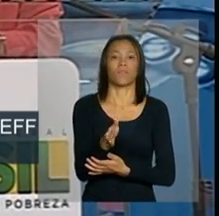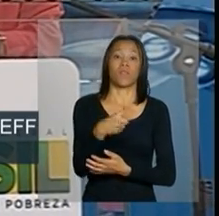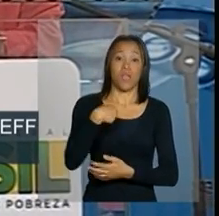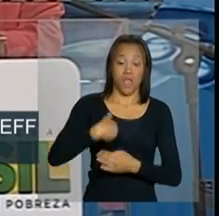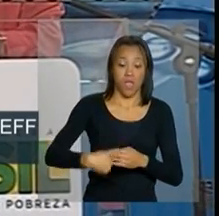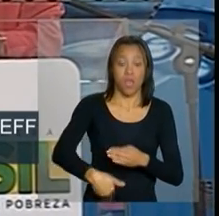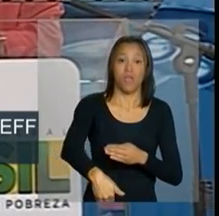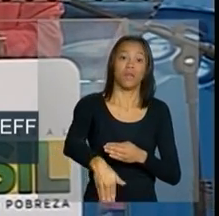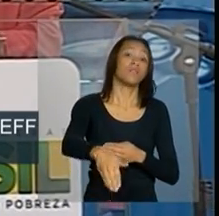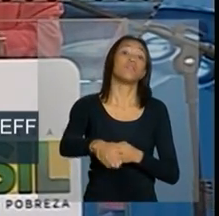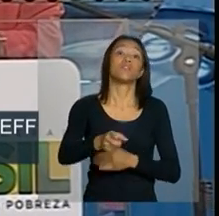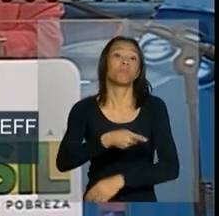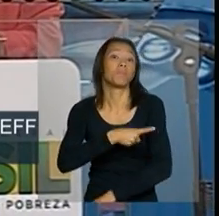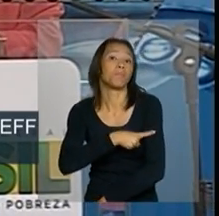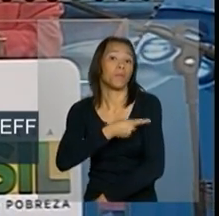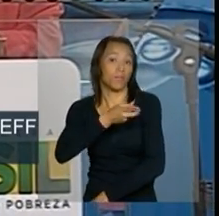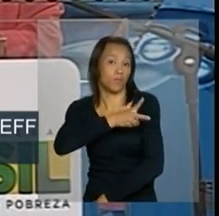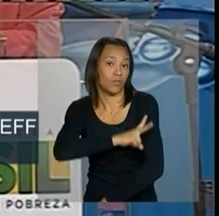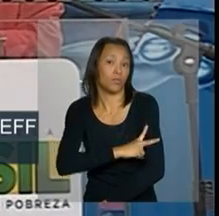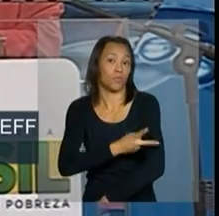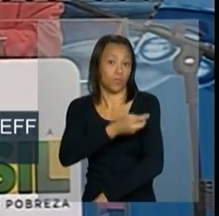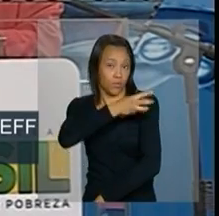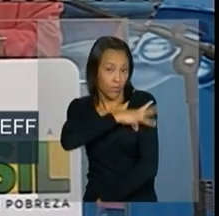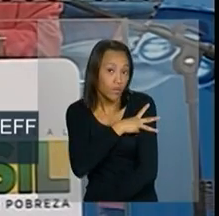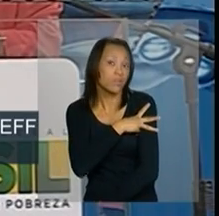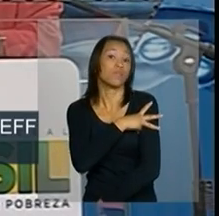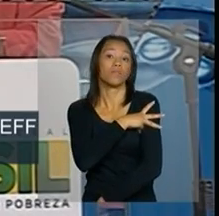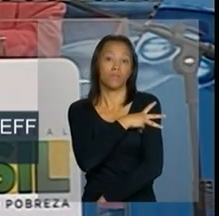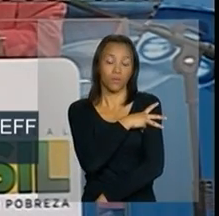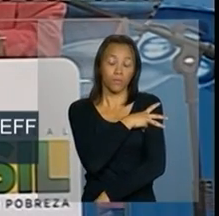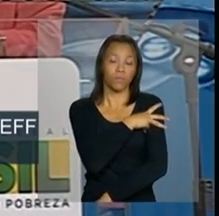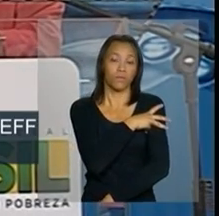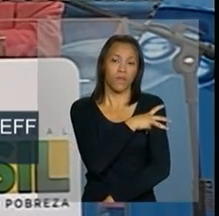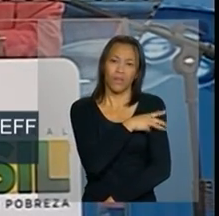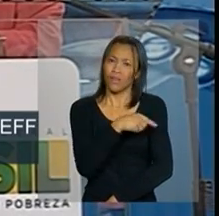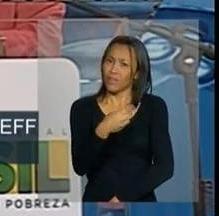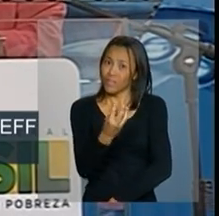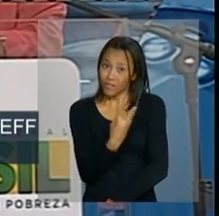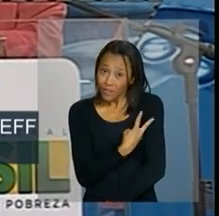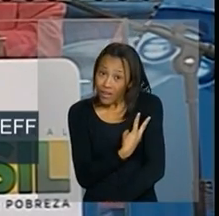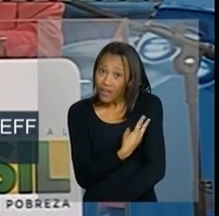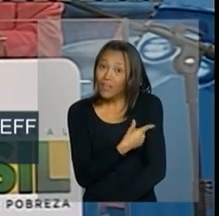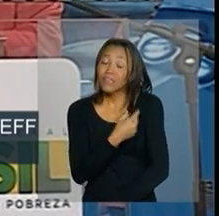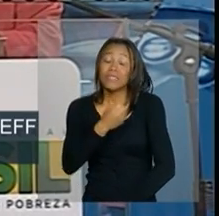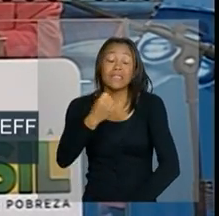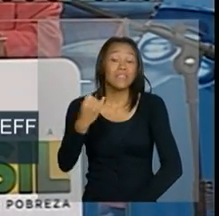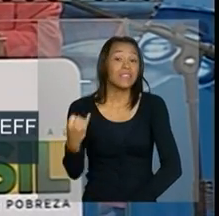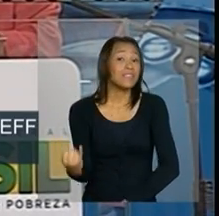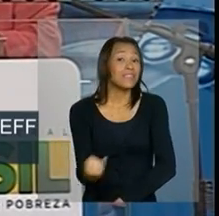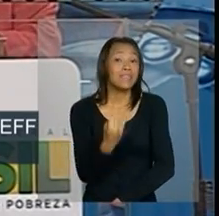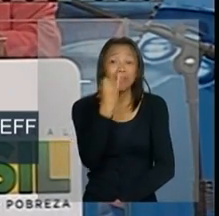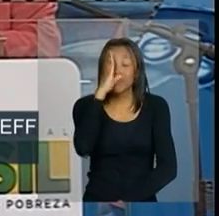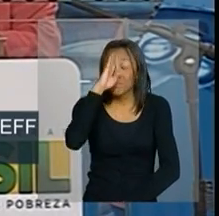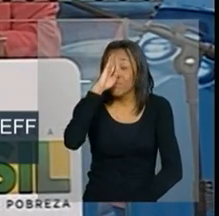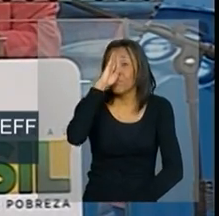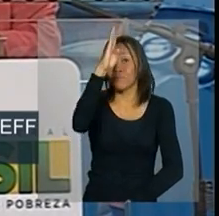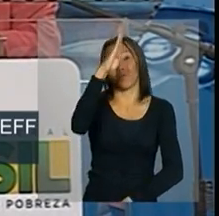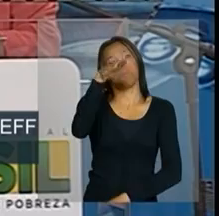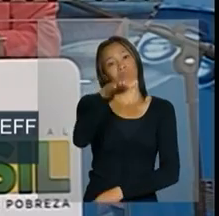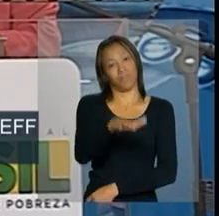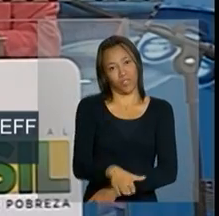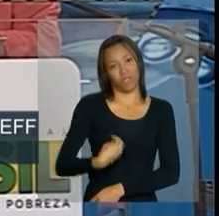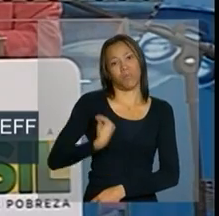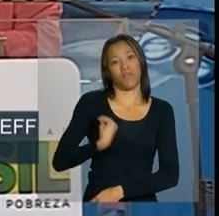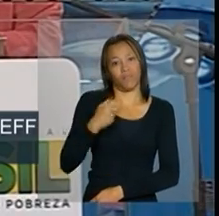anos, que é o 1º ano, o 2º e o 3º, são anos essenciais para a